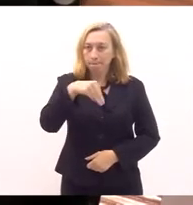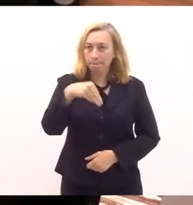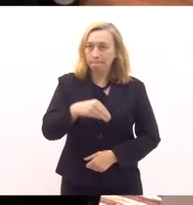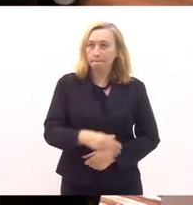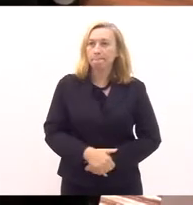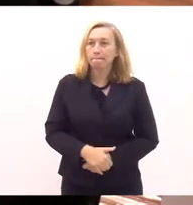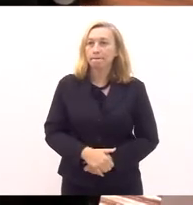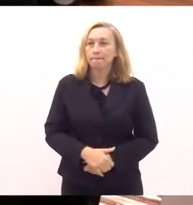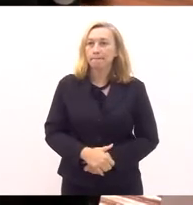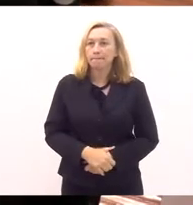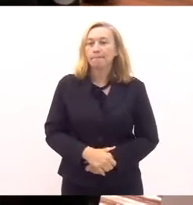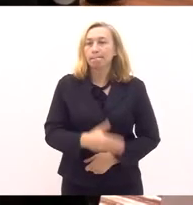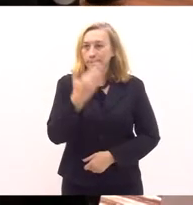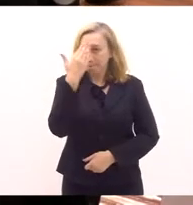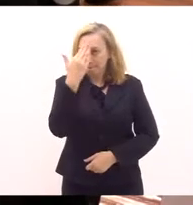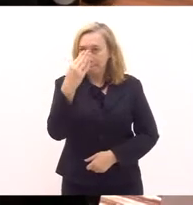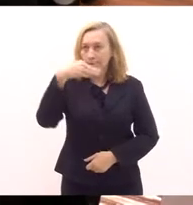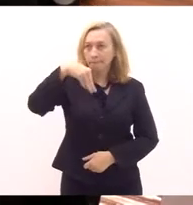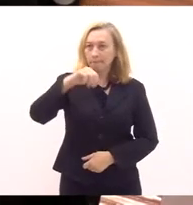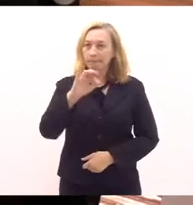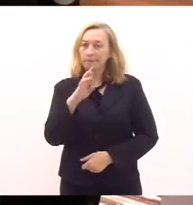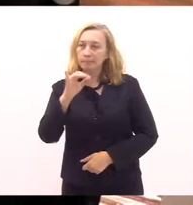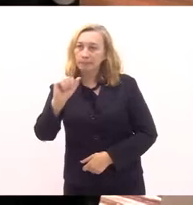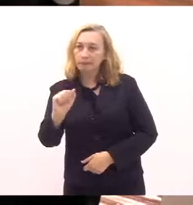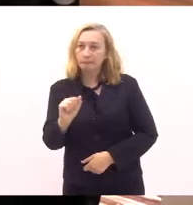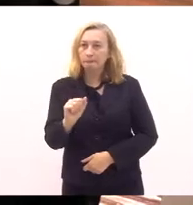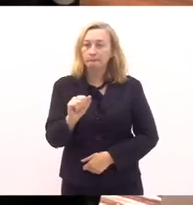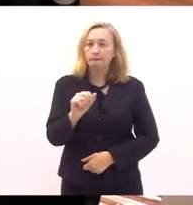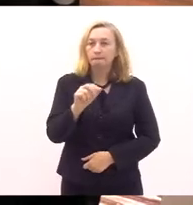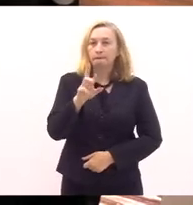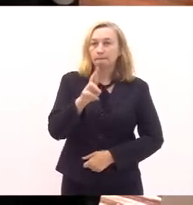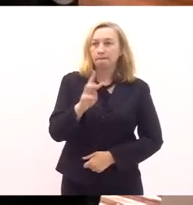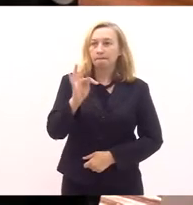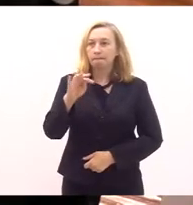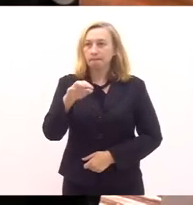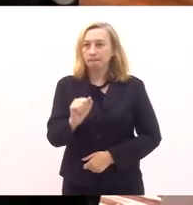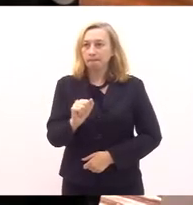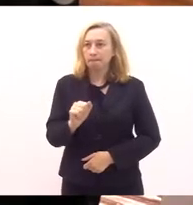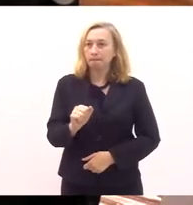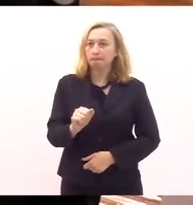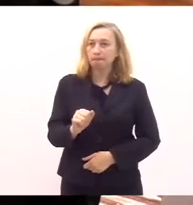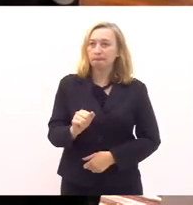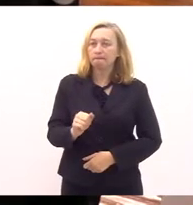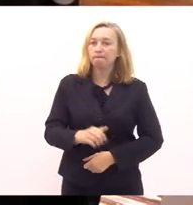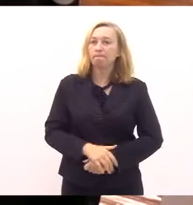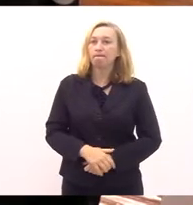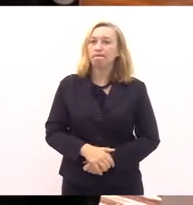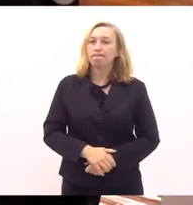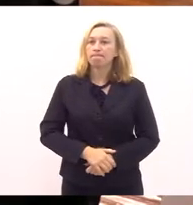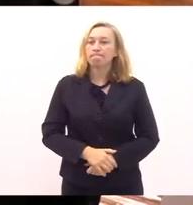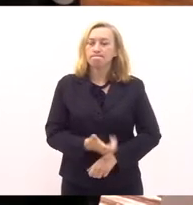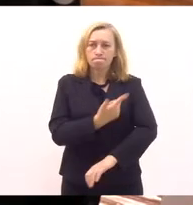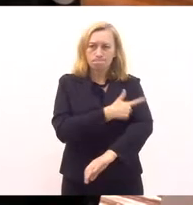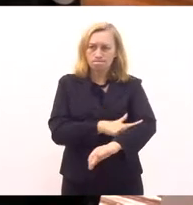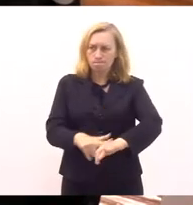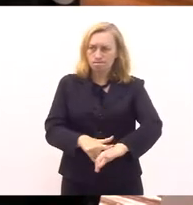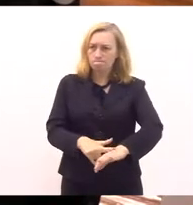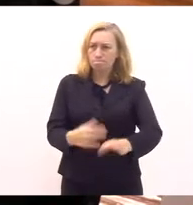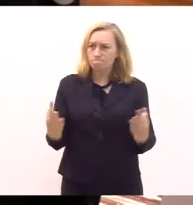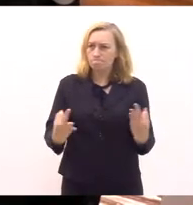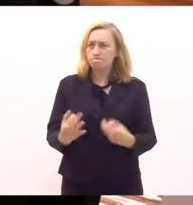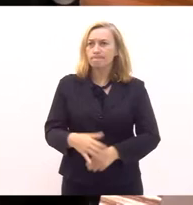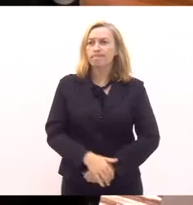3 minutos. Obrigada, Maria Rita, pela sua disciplina na fala. O que eu queria falar para vocês é o